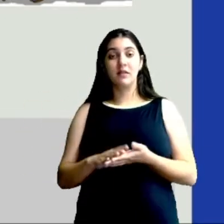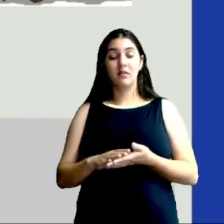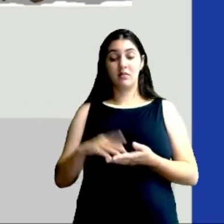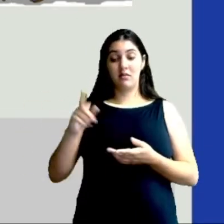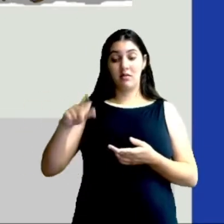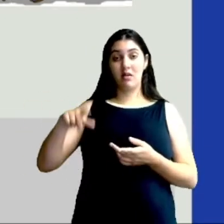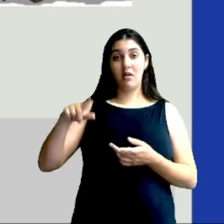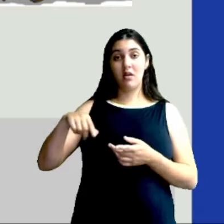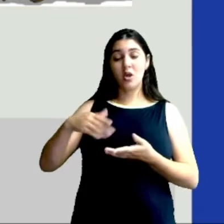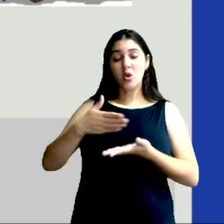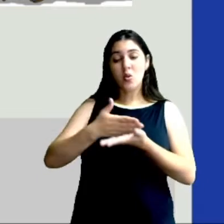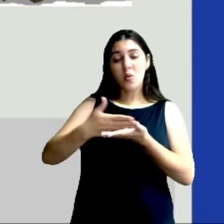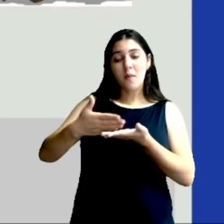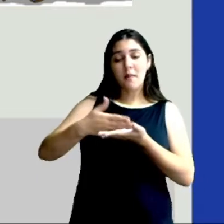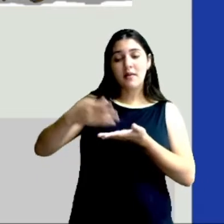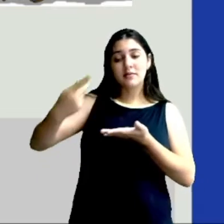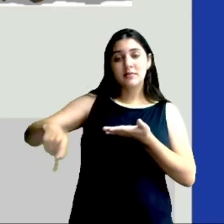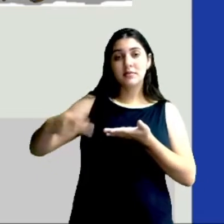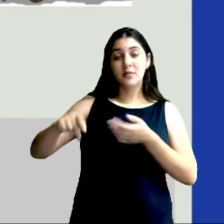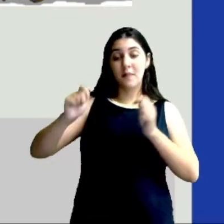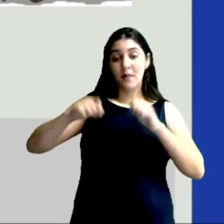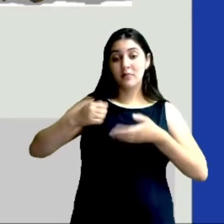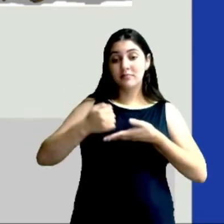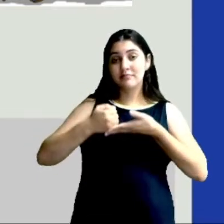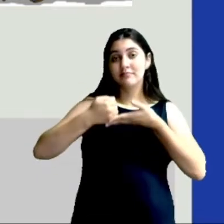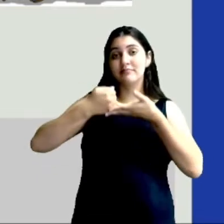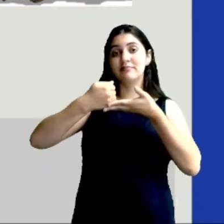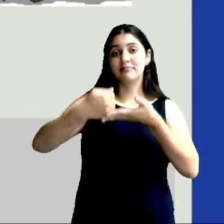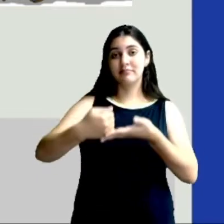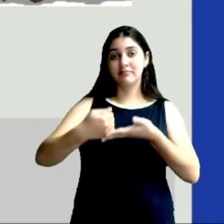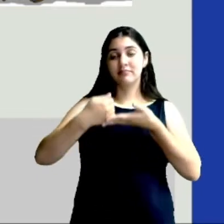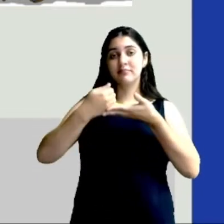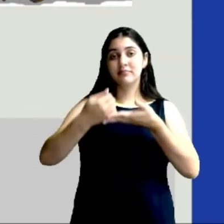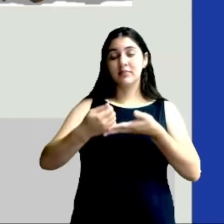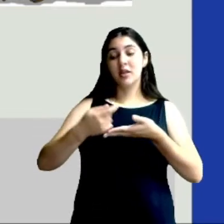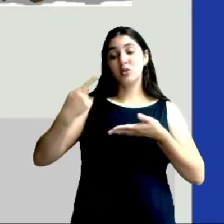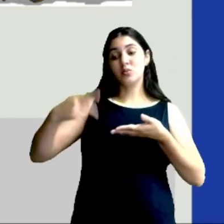para que a partir disso possa contribuir